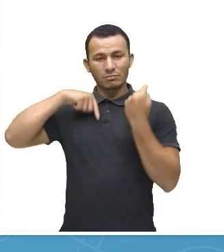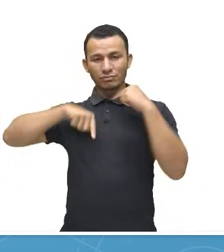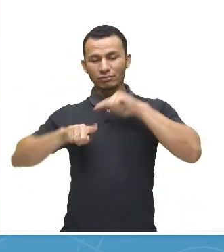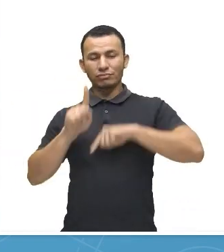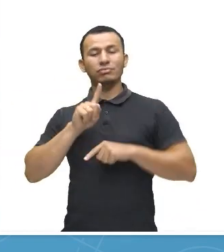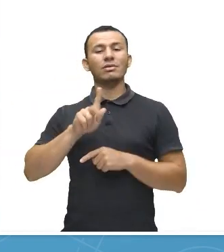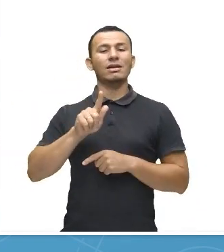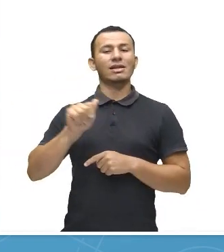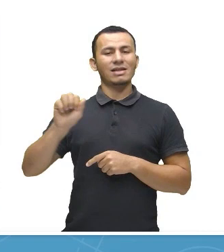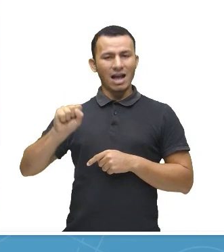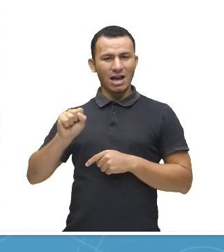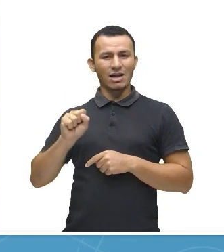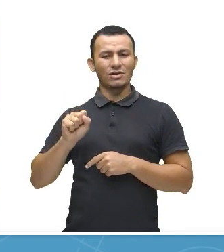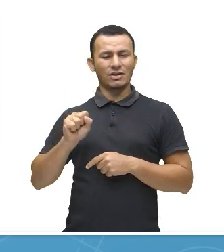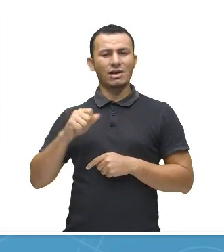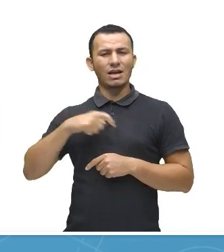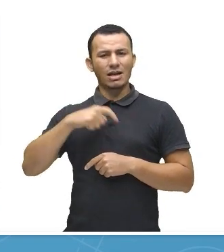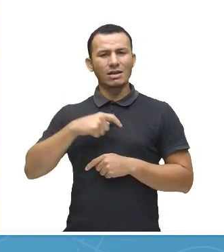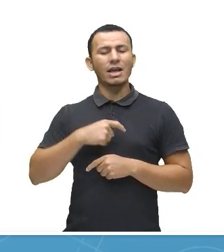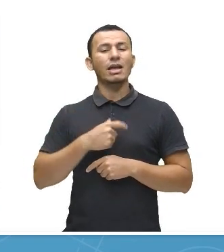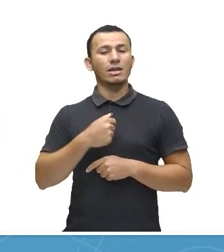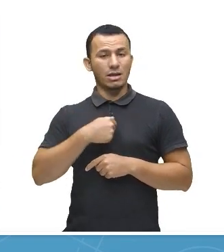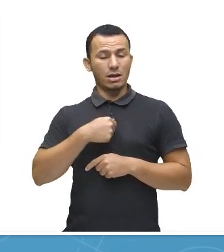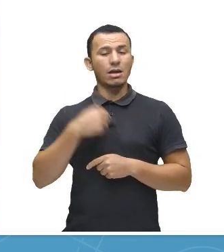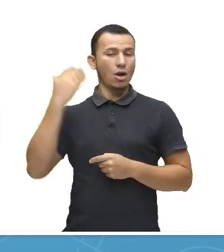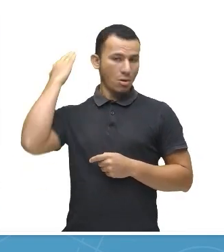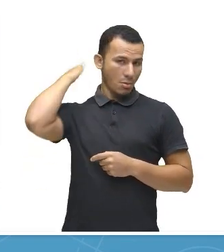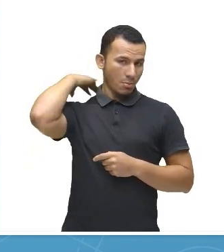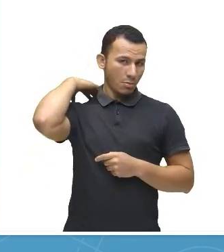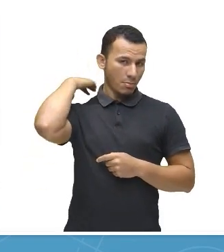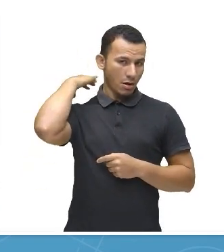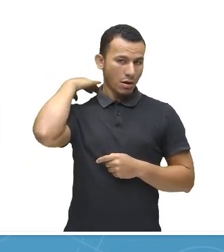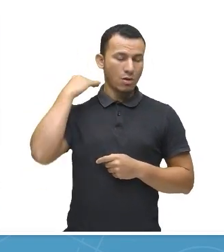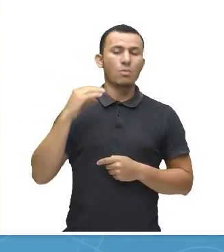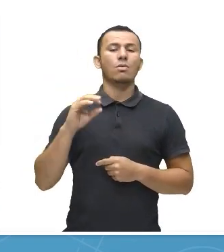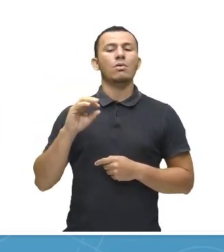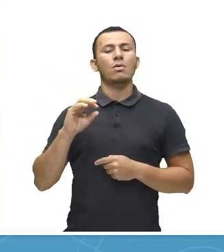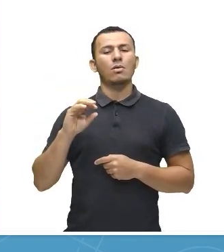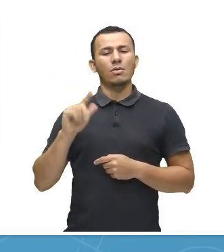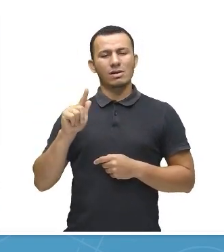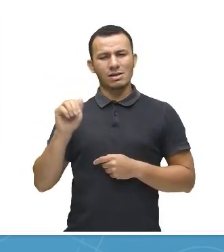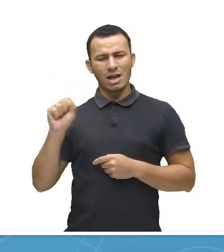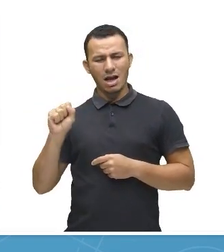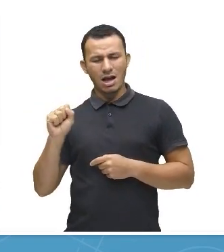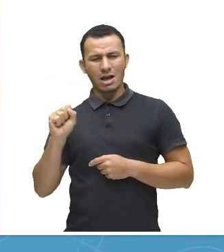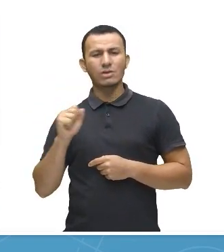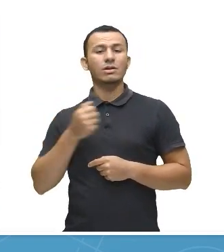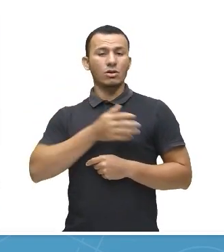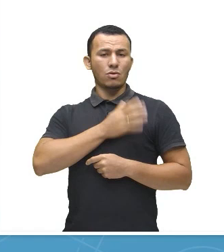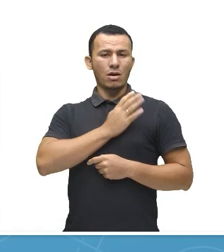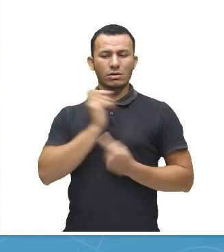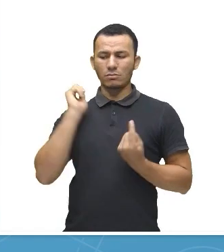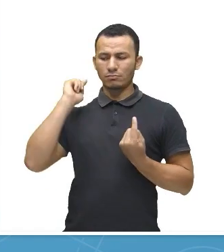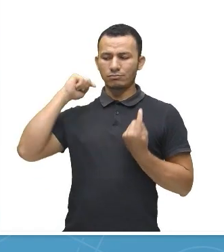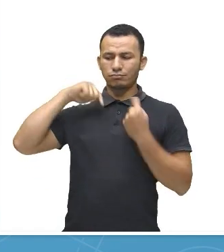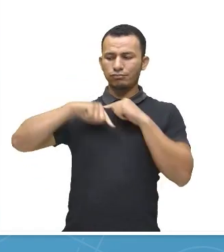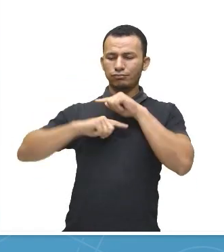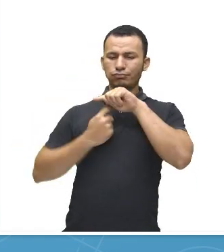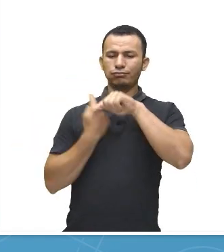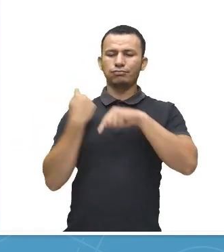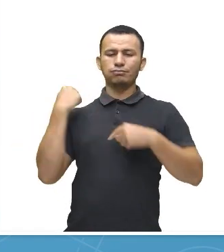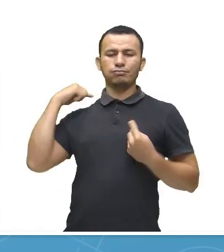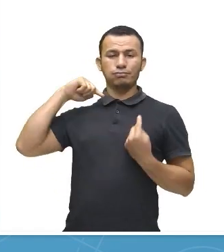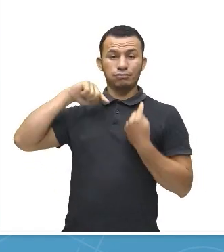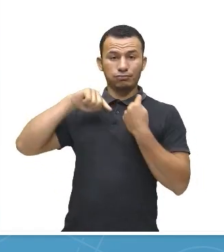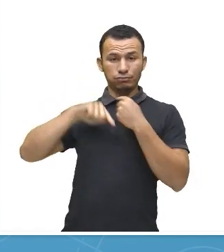trocas gasosas que acontecem ali no pulmão, do gás oxigenado para outro que não está oxigenado, nessa troca de